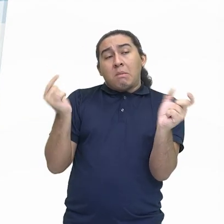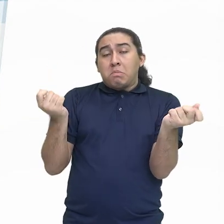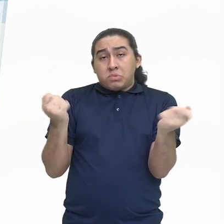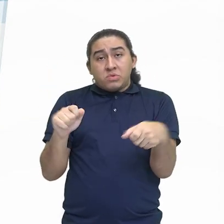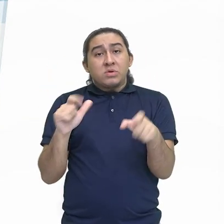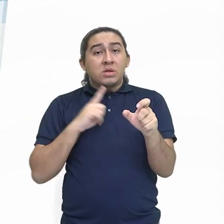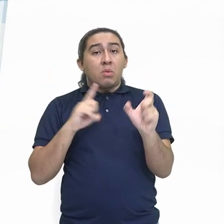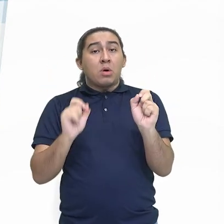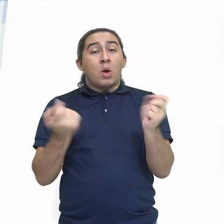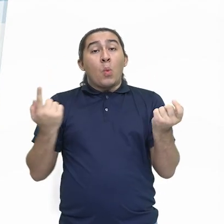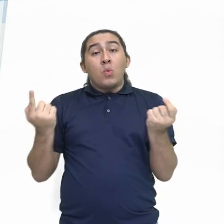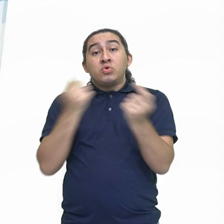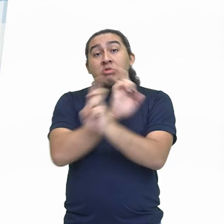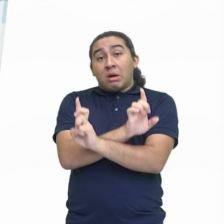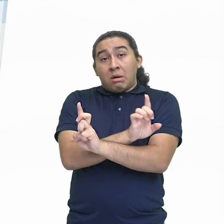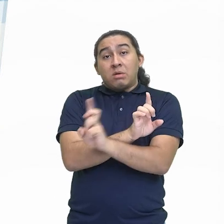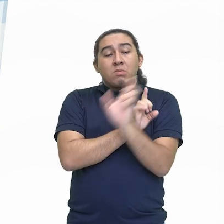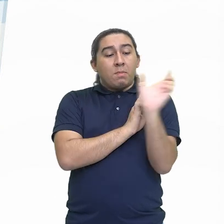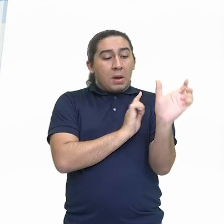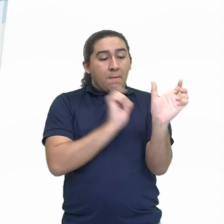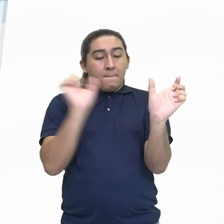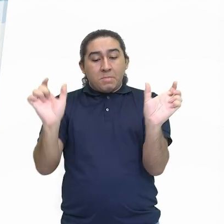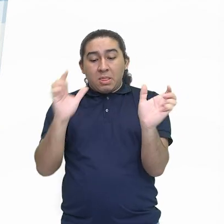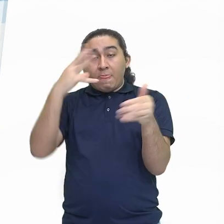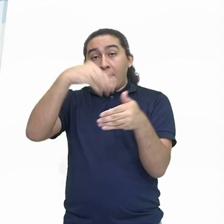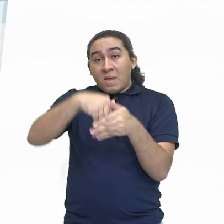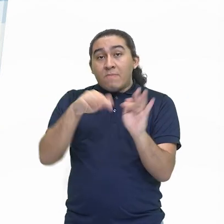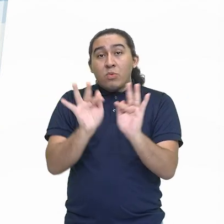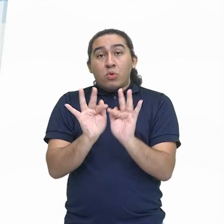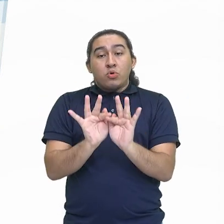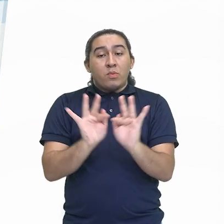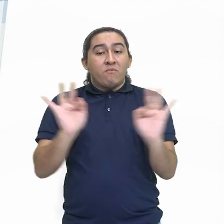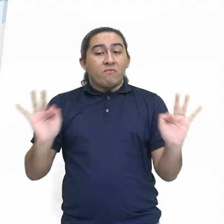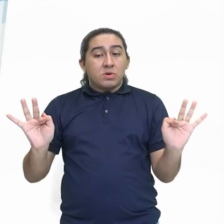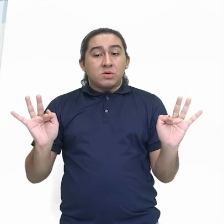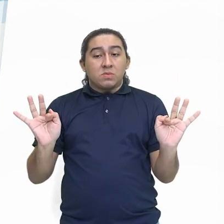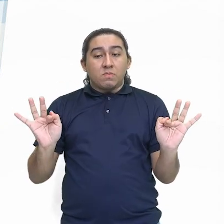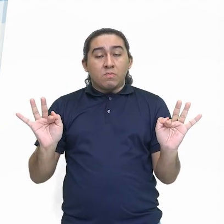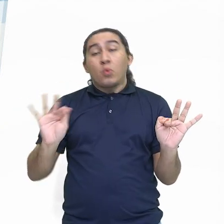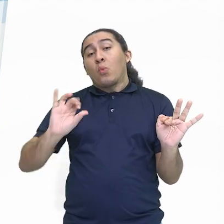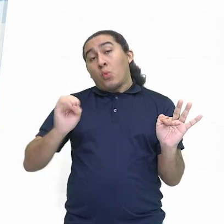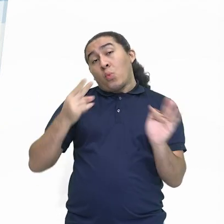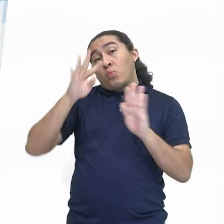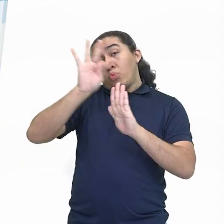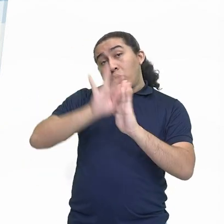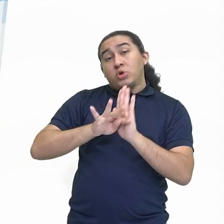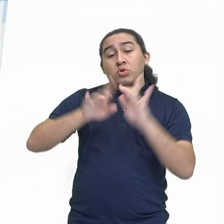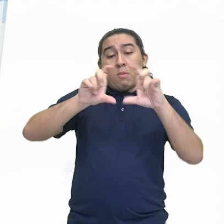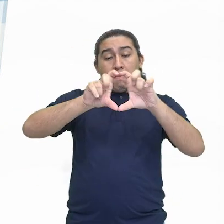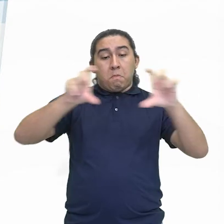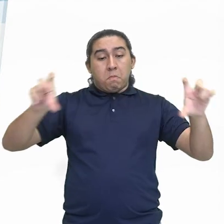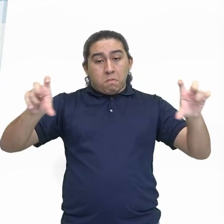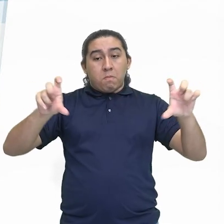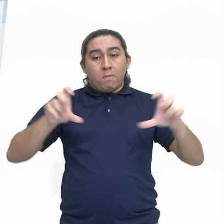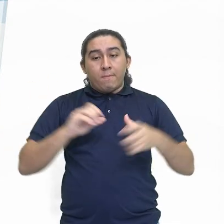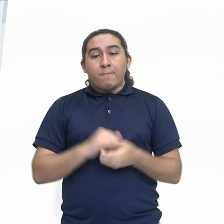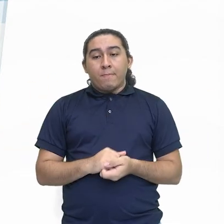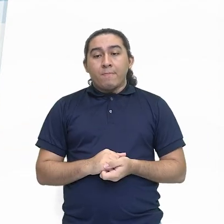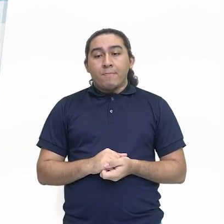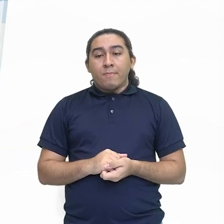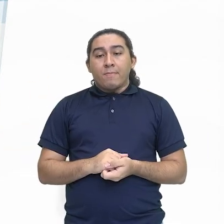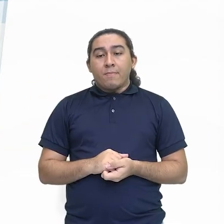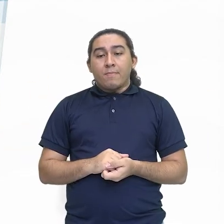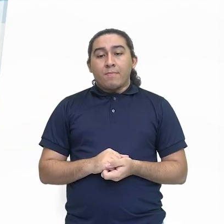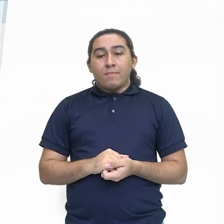em sentido contrário em um mesmo segmento de texto. Então, ele é antítese quando